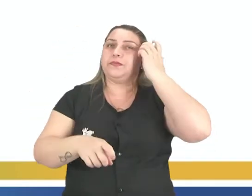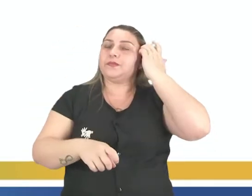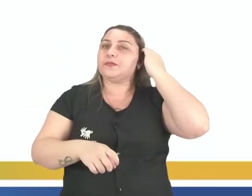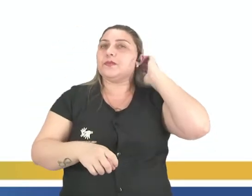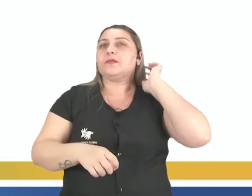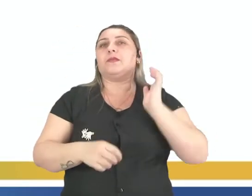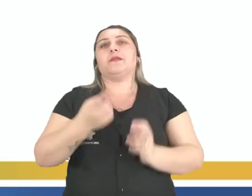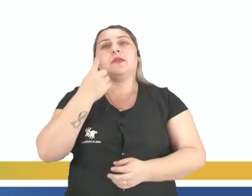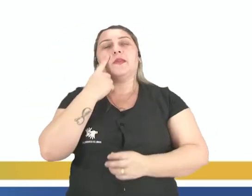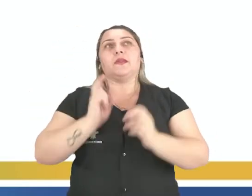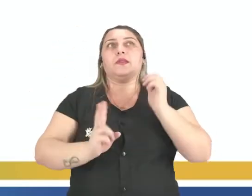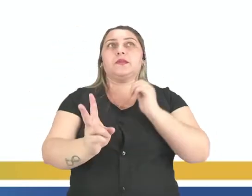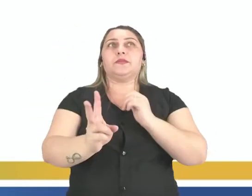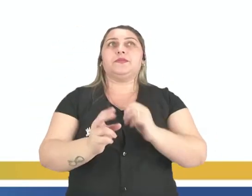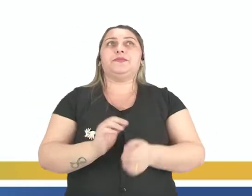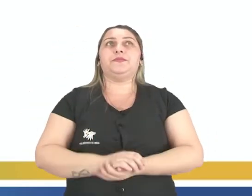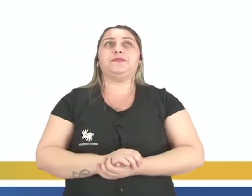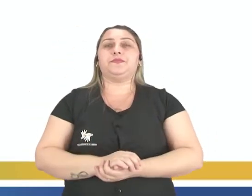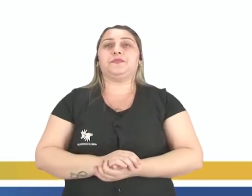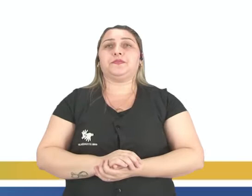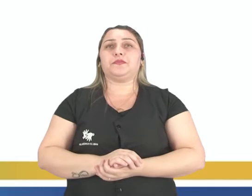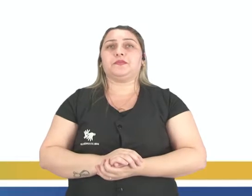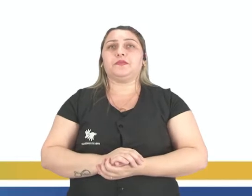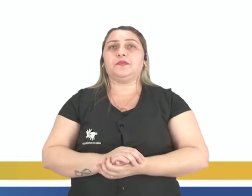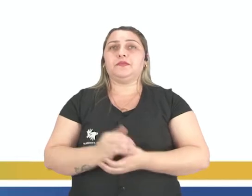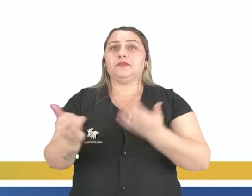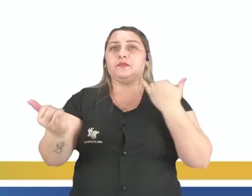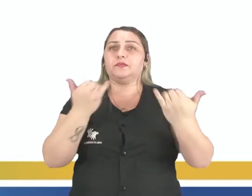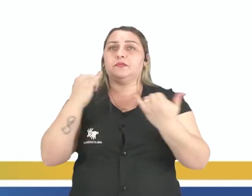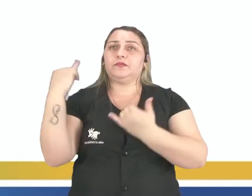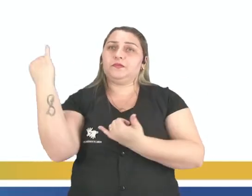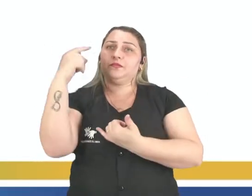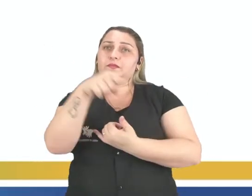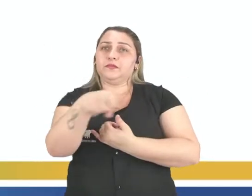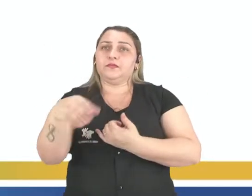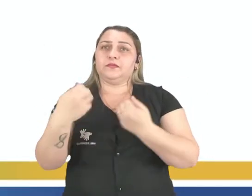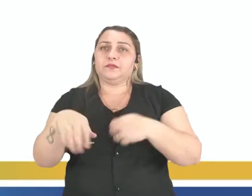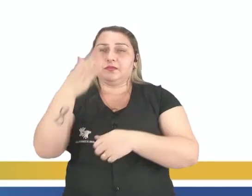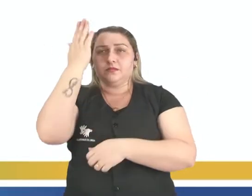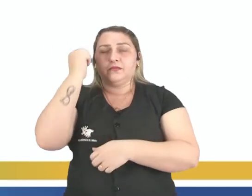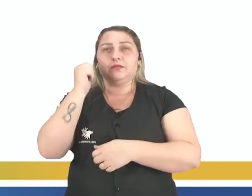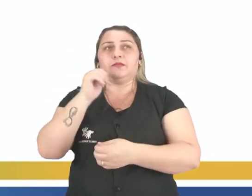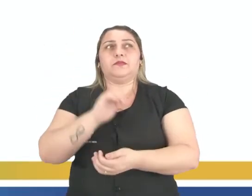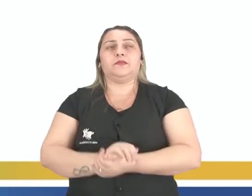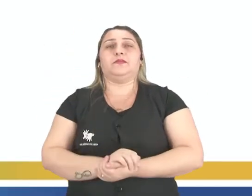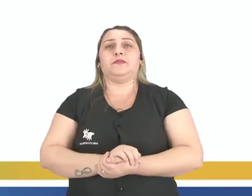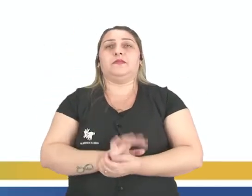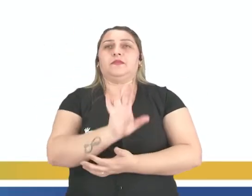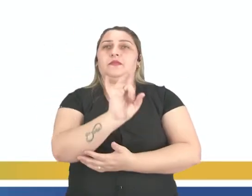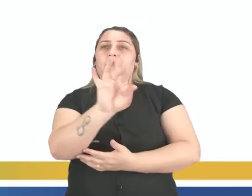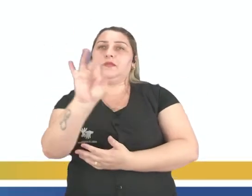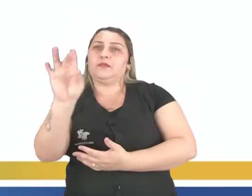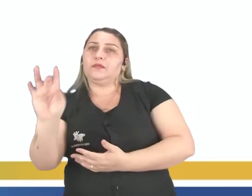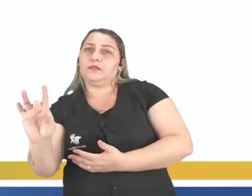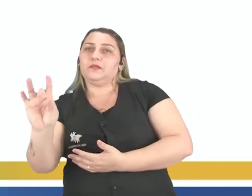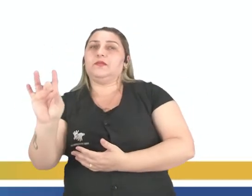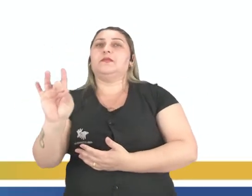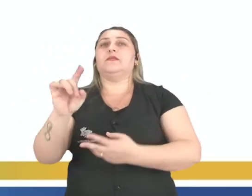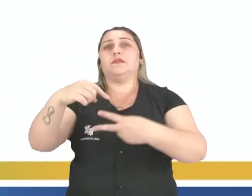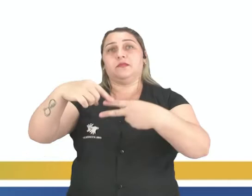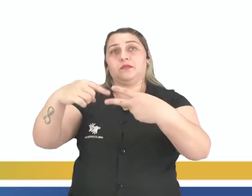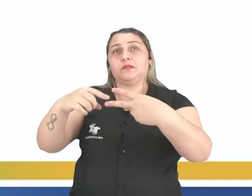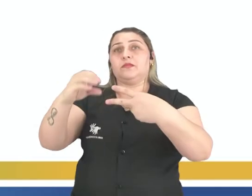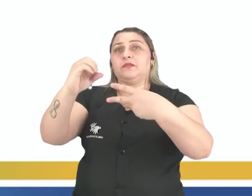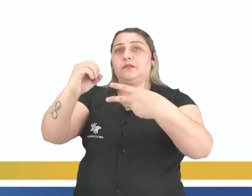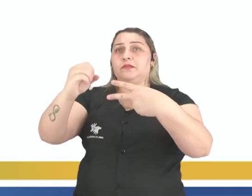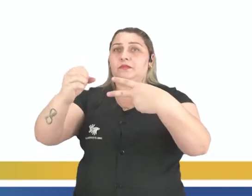Então, prosseguindo, uma informação importante que você tem que saber é o seguinte: cada um desses dois algarismos,